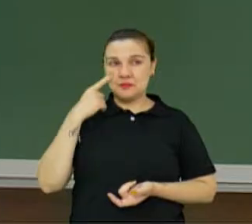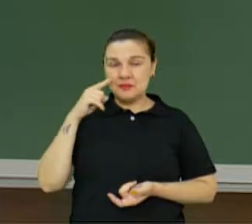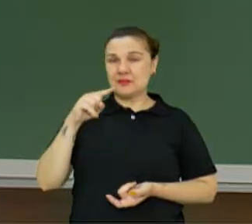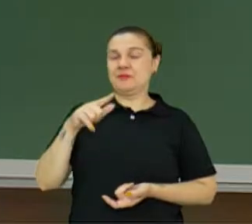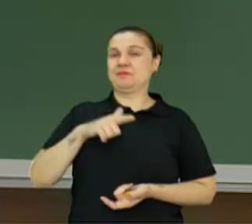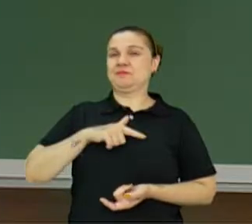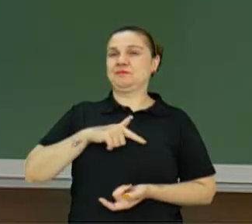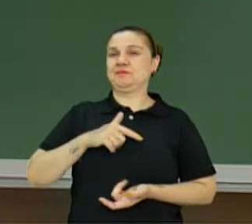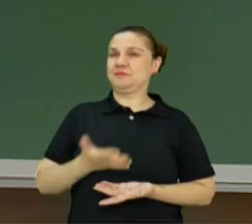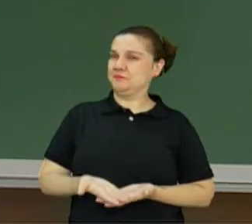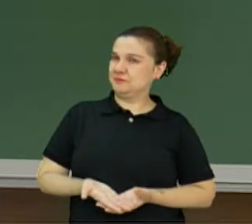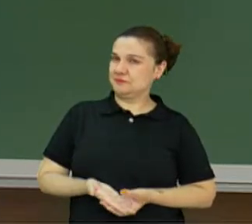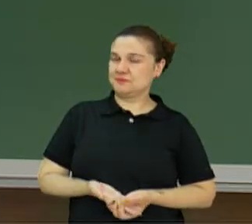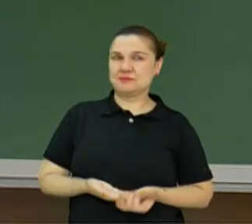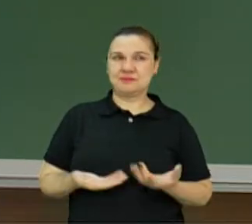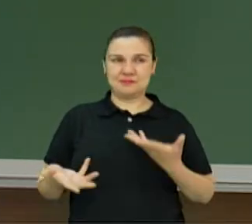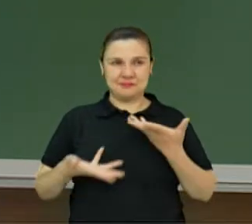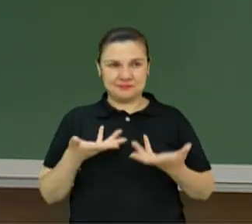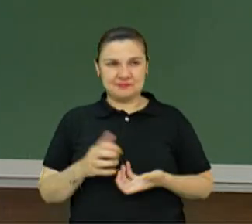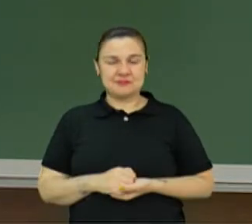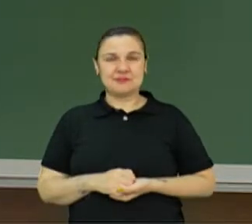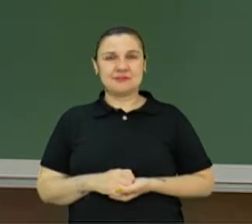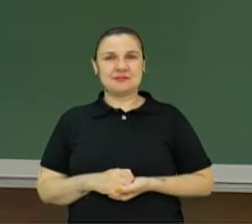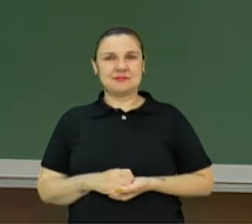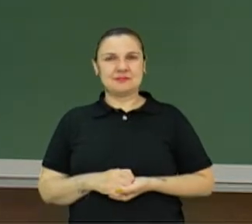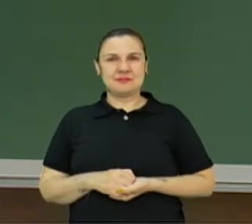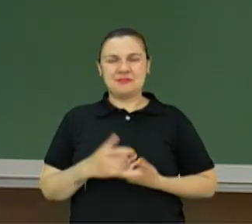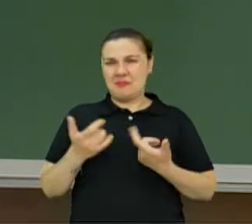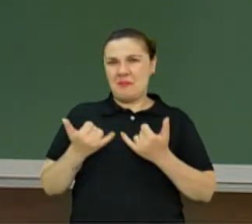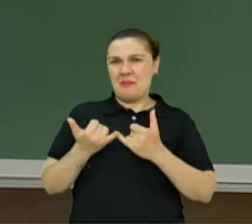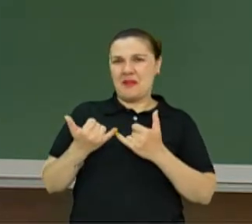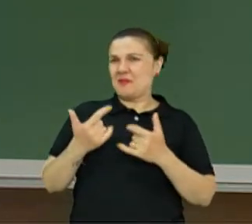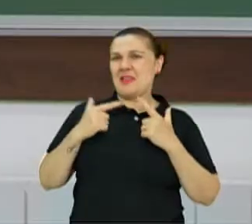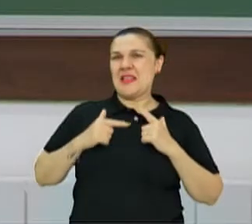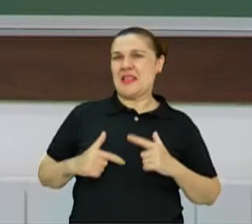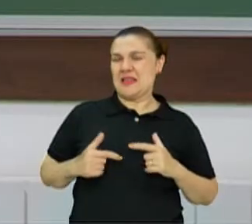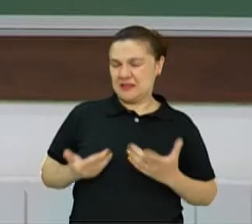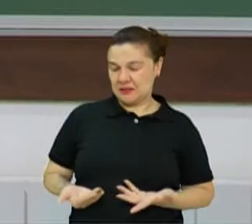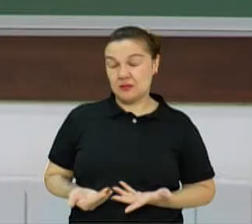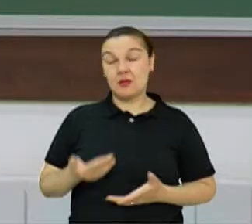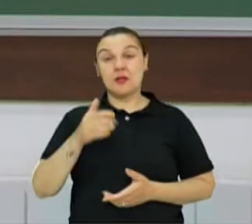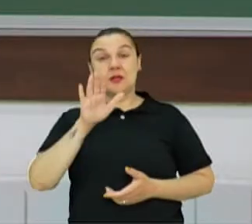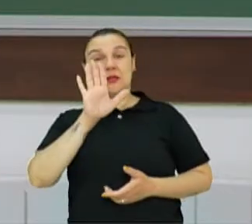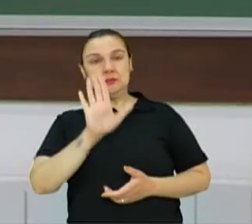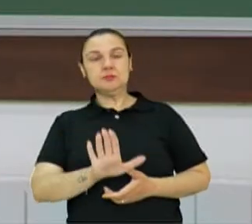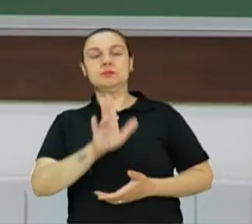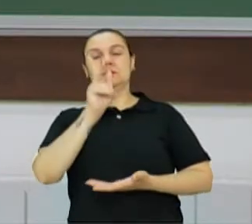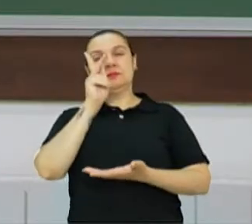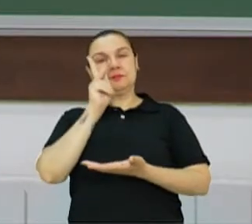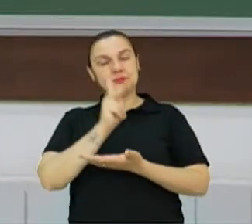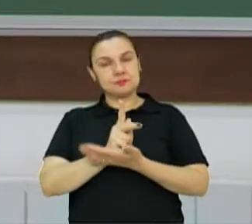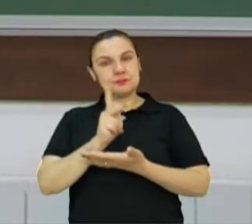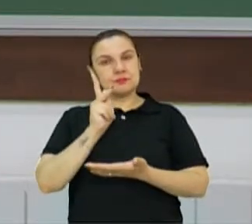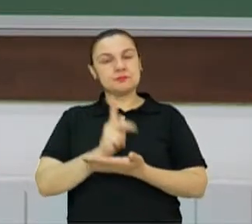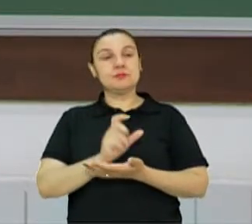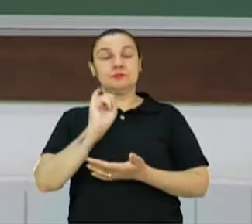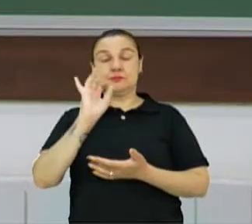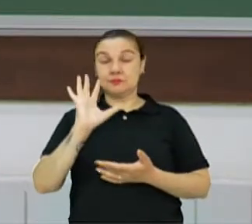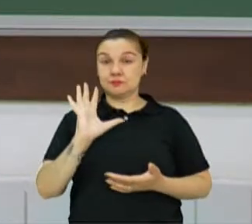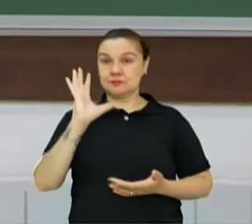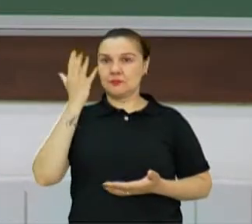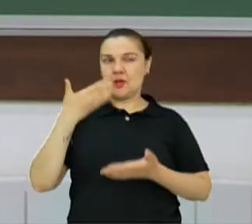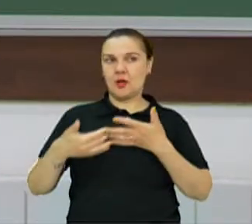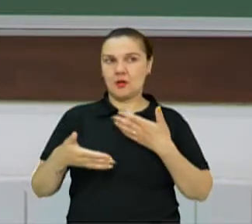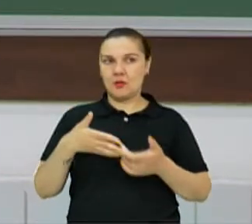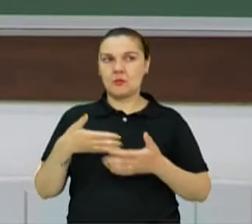aspecto bem, realmente, né, anti-higiênico. Mas sempre, né, se acontecer e aparecer